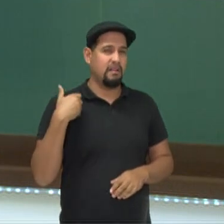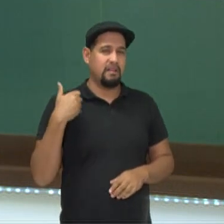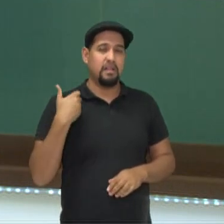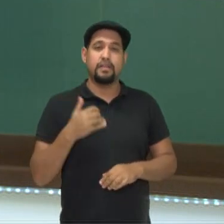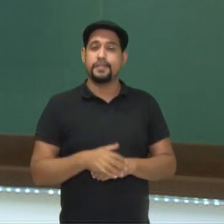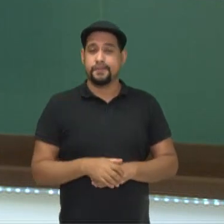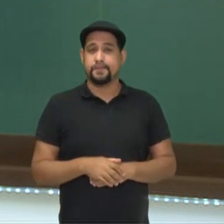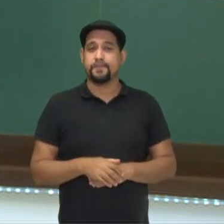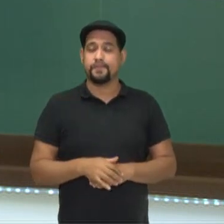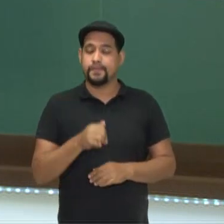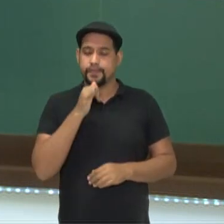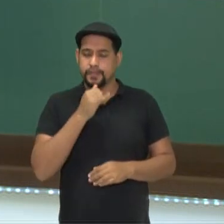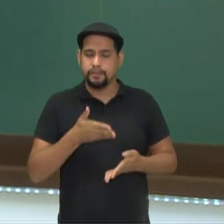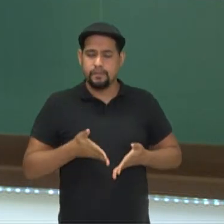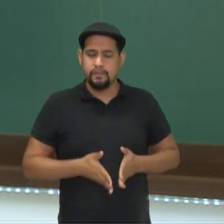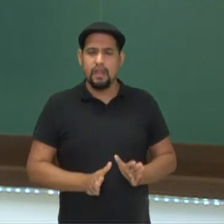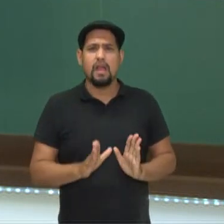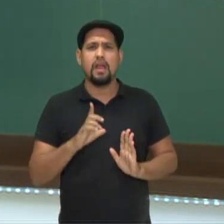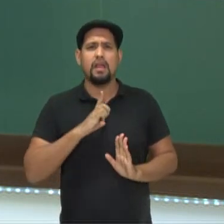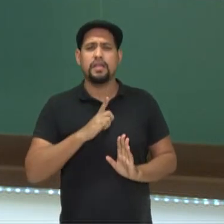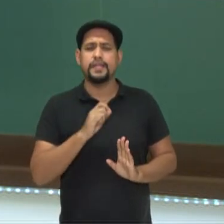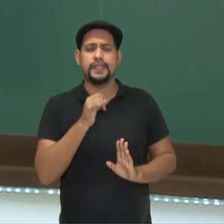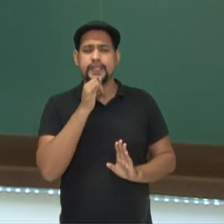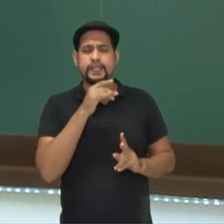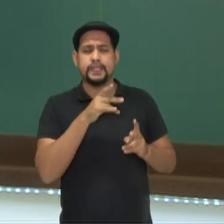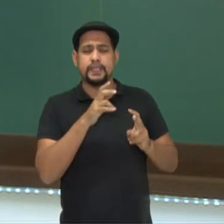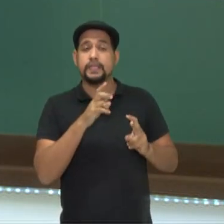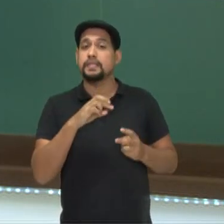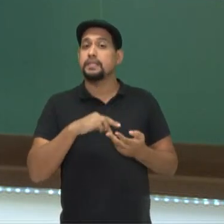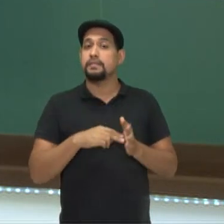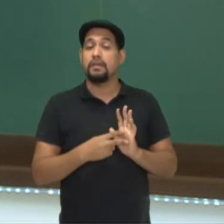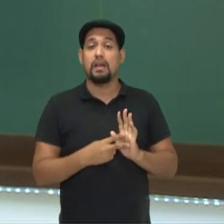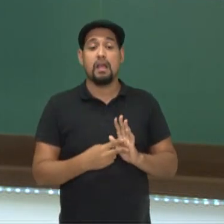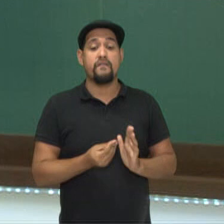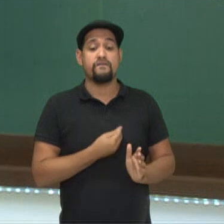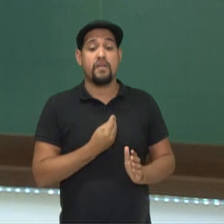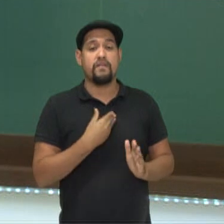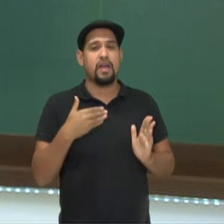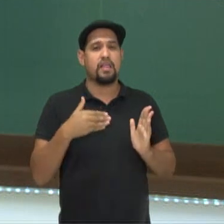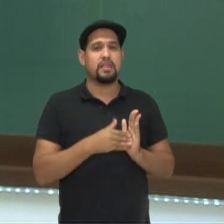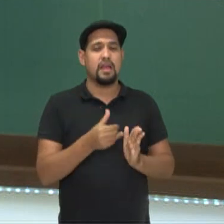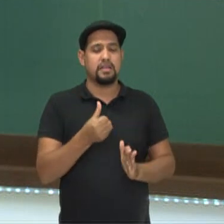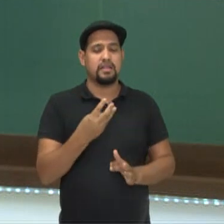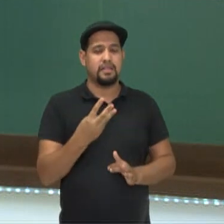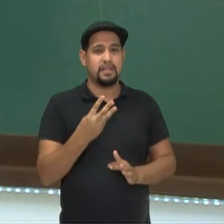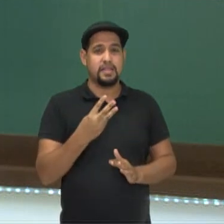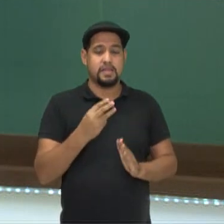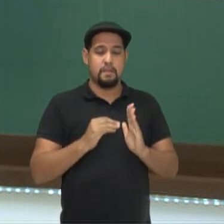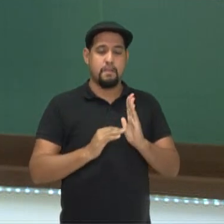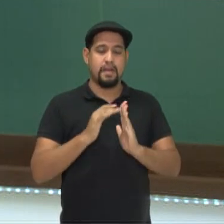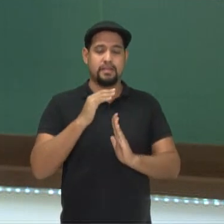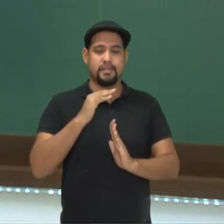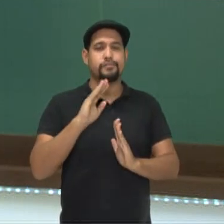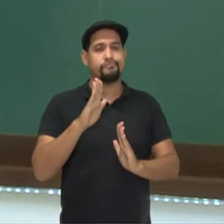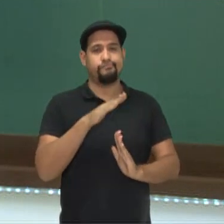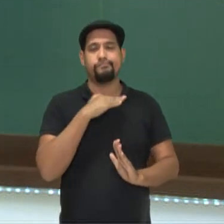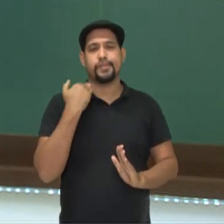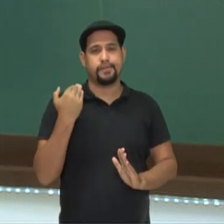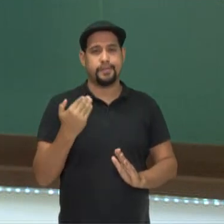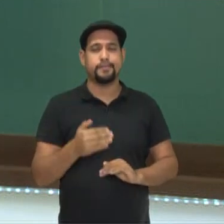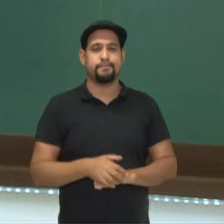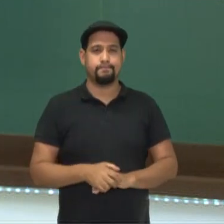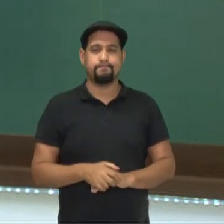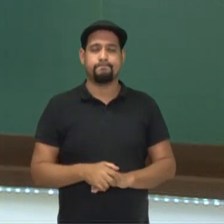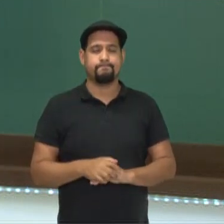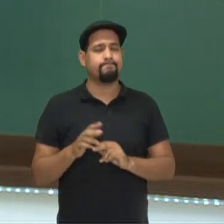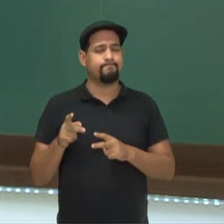Ou seja, quando nasce, você já tem a expectativa assim, bom, aqui vive-se até 63 anos, mais do que isso já entra em óbito. Já pensou